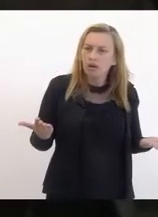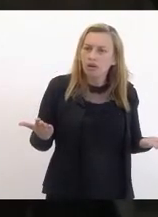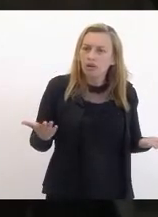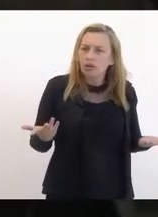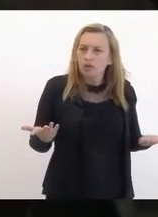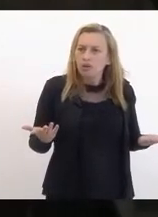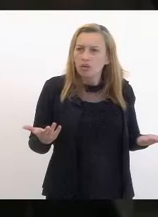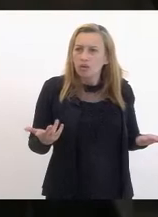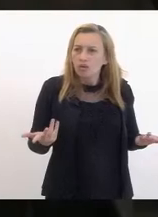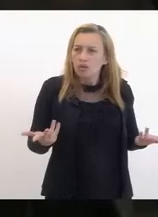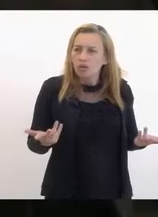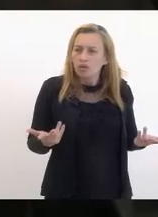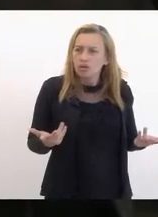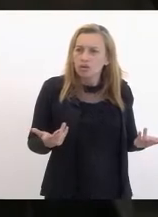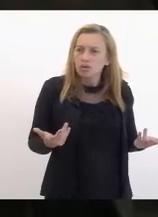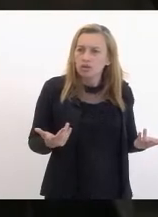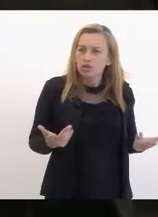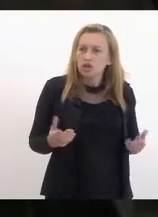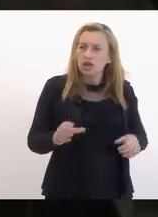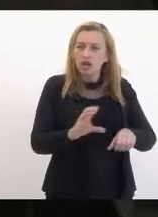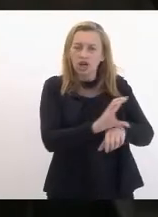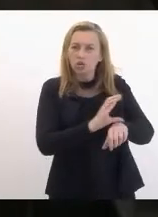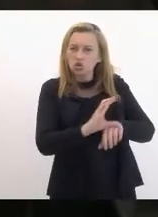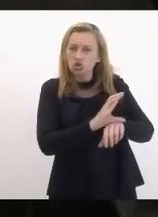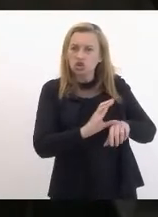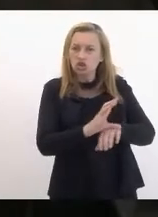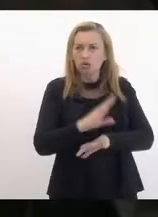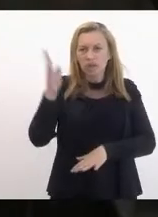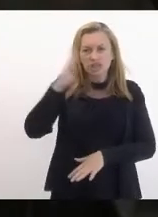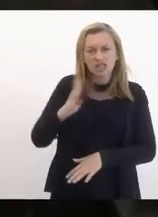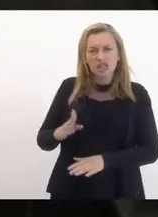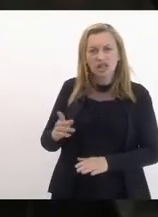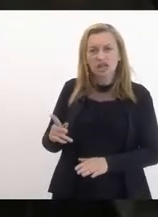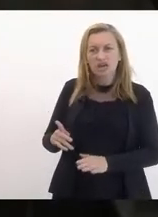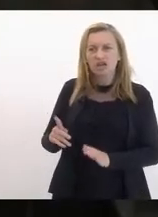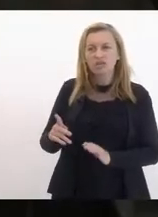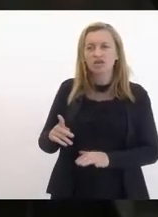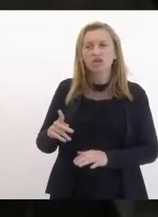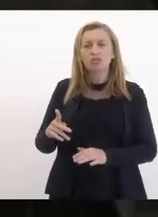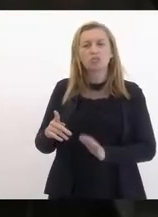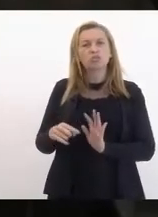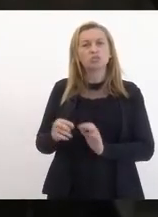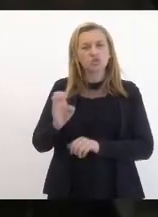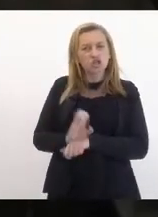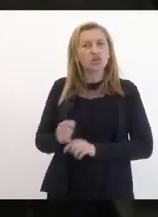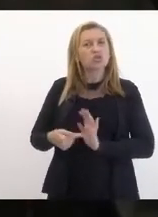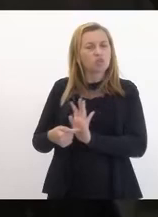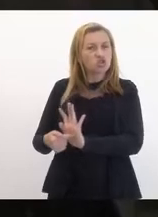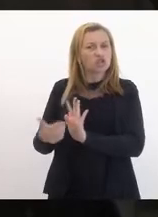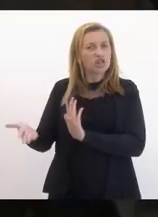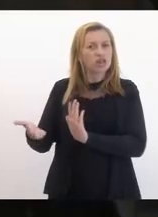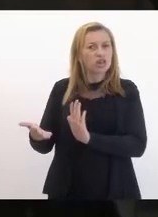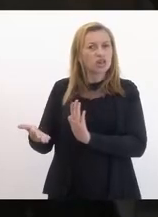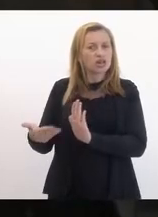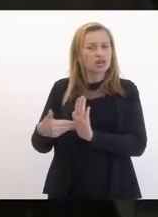instrumentos que a Constituição e que a legislação brasileira confere ao Estado estão dados aí. Precisa